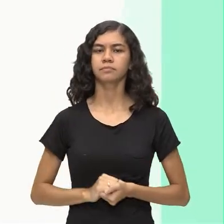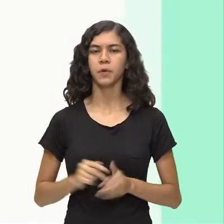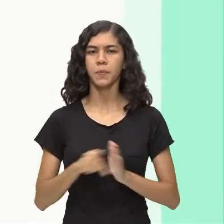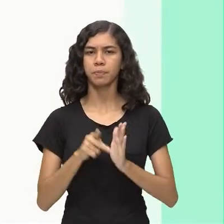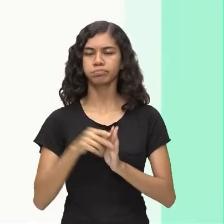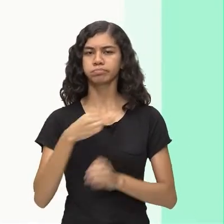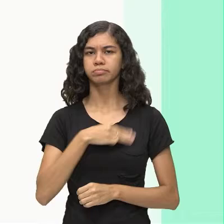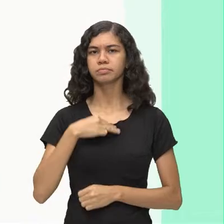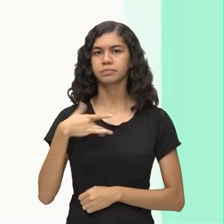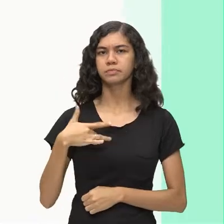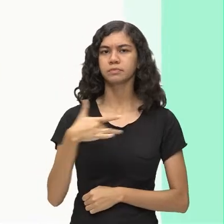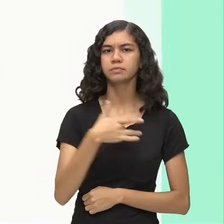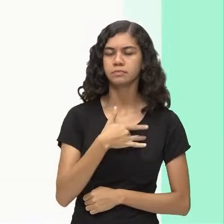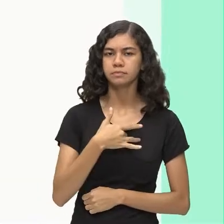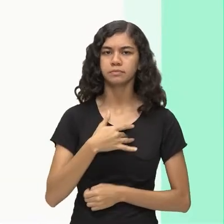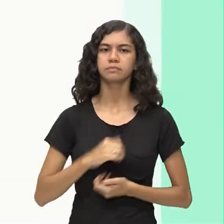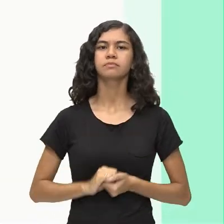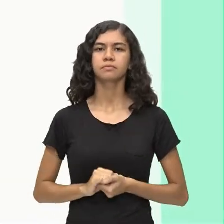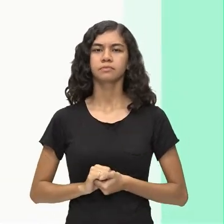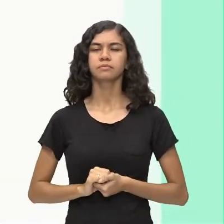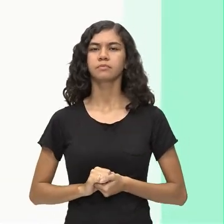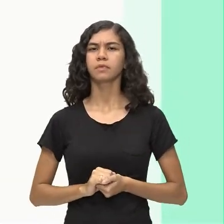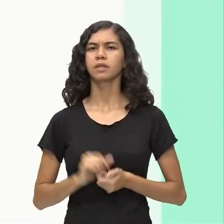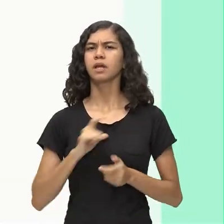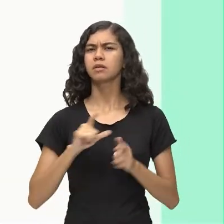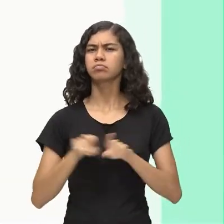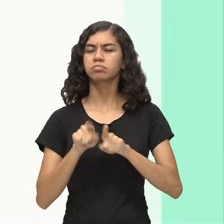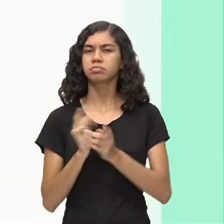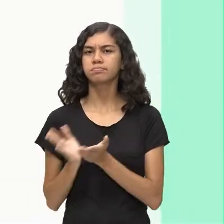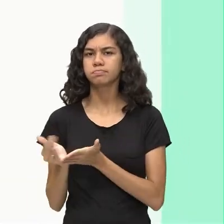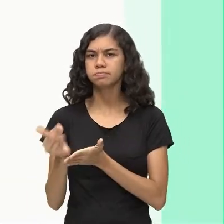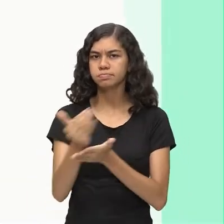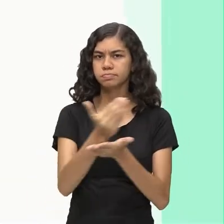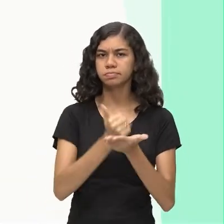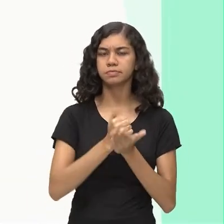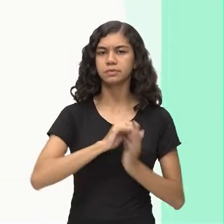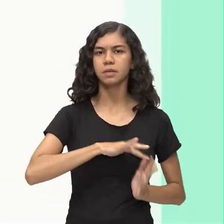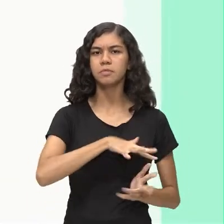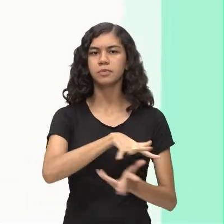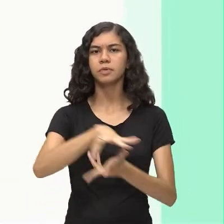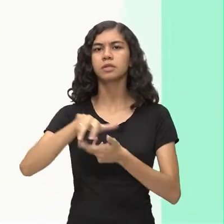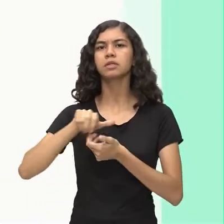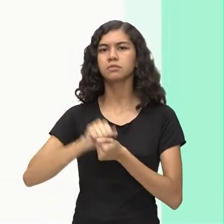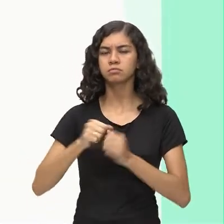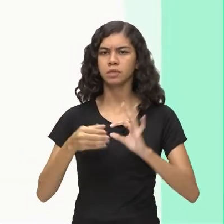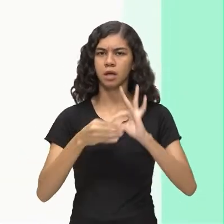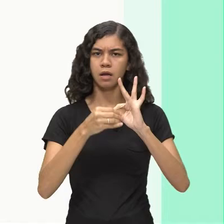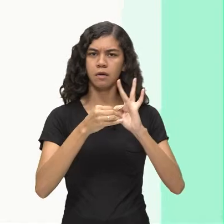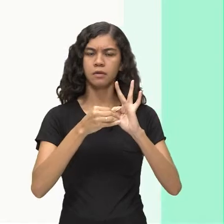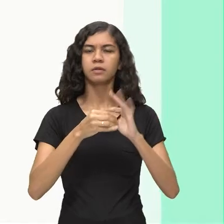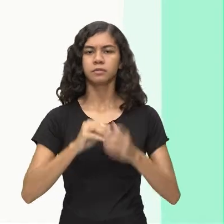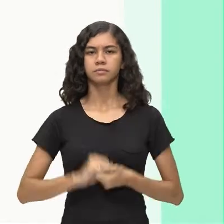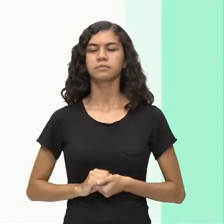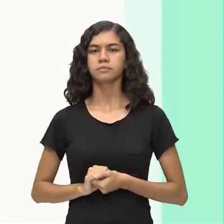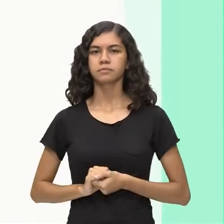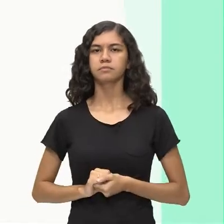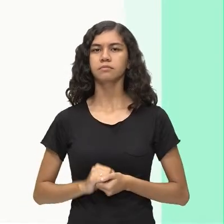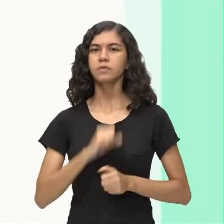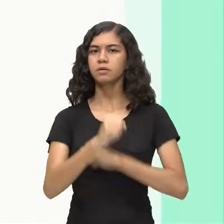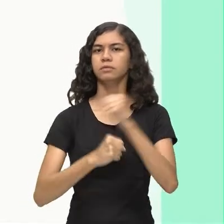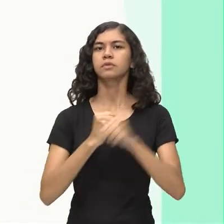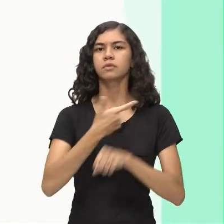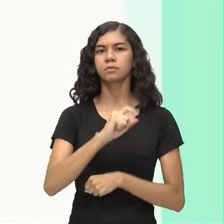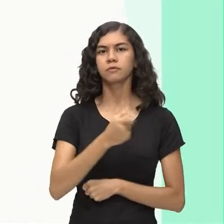Saúde. E a gente tem ainda os dados mundiais, Então, a gente tem o HIV no mundo. No ano de 2021, a